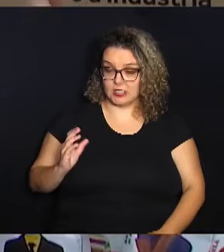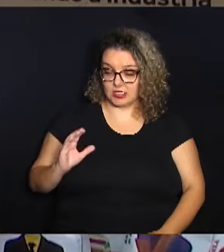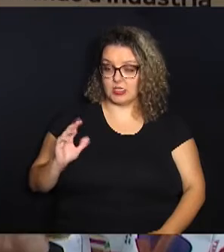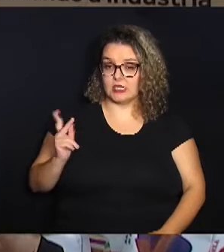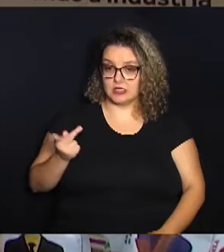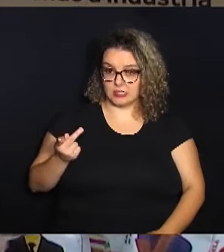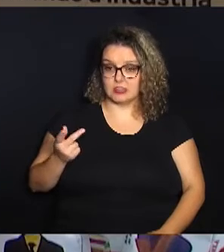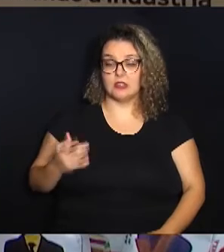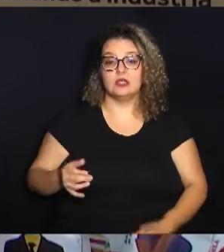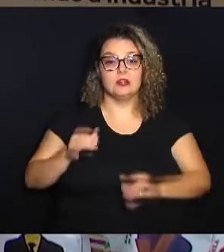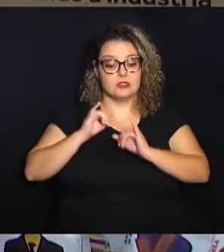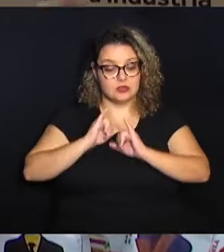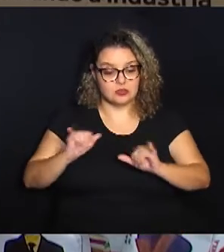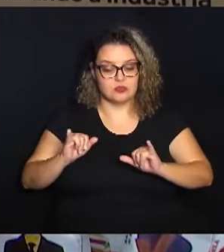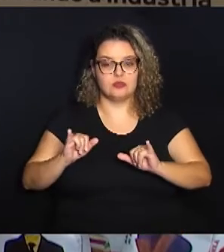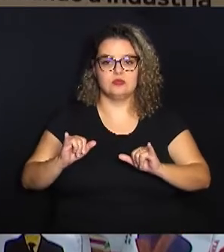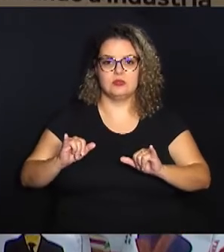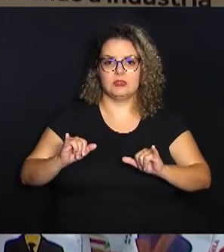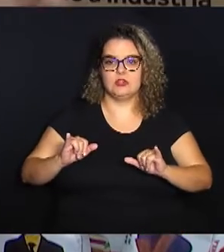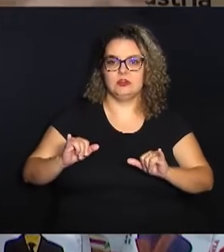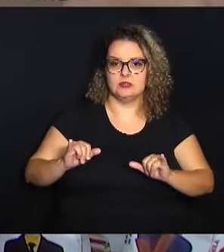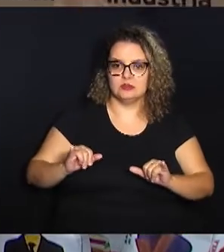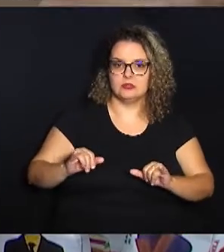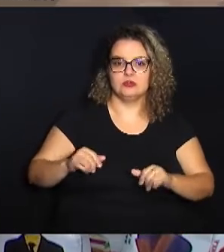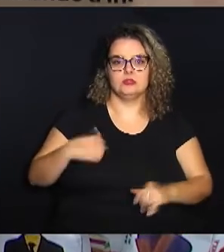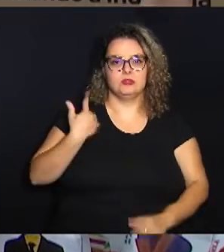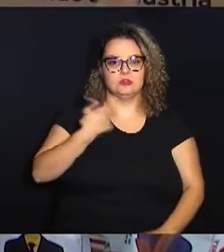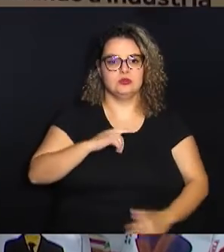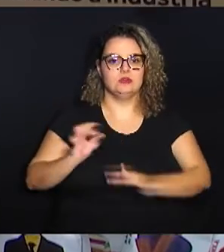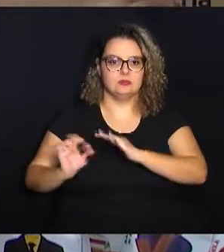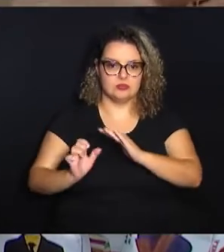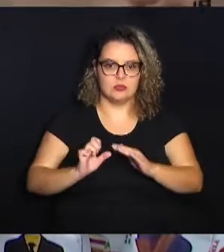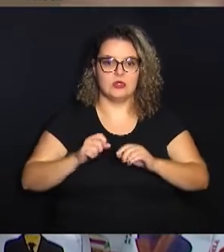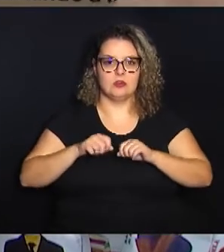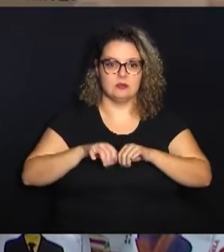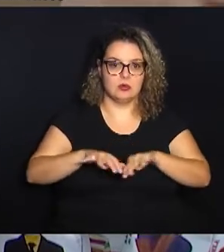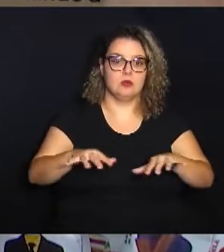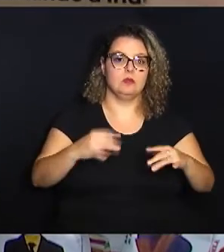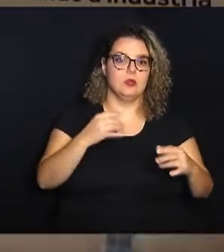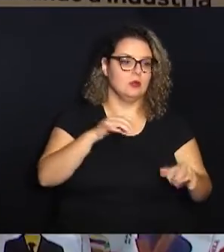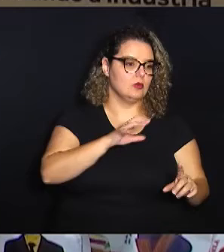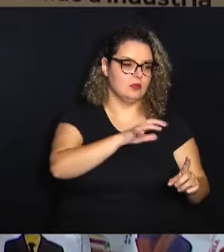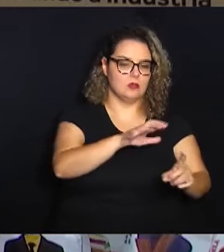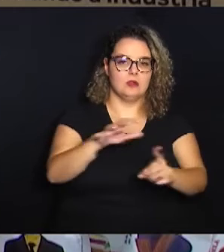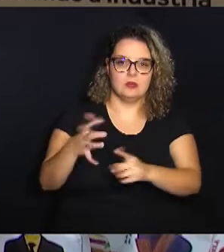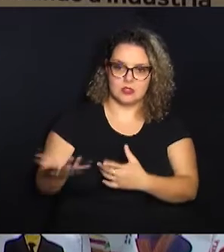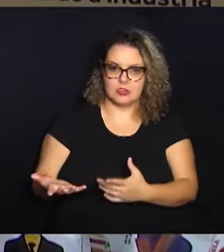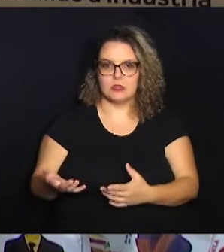grandes empresas. Então, as grandes empresas verem, olha, existe a possibilidade de fazer uma coisa assim, assim.